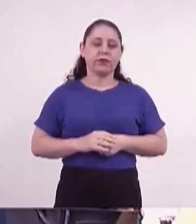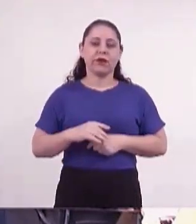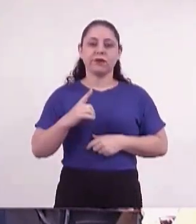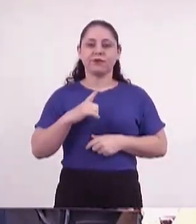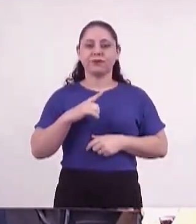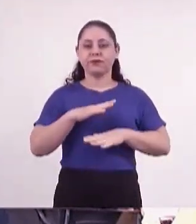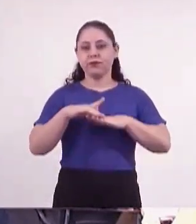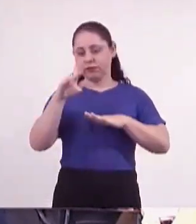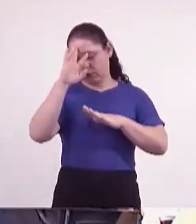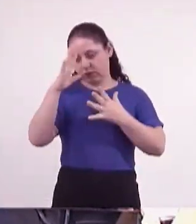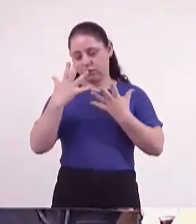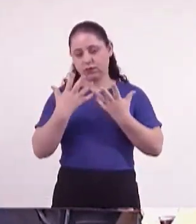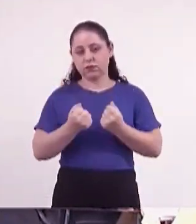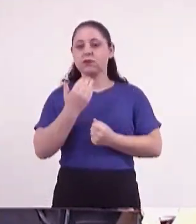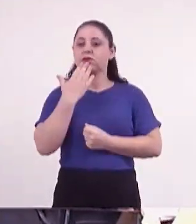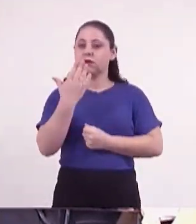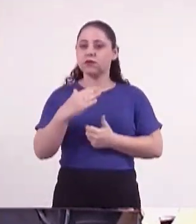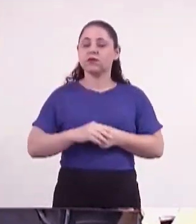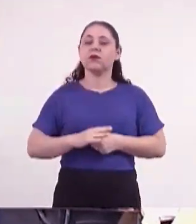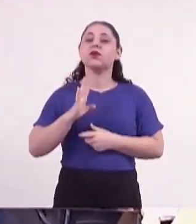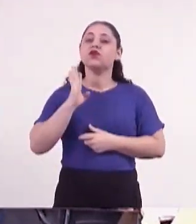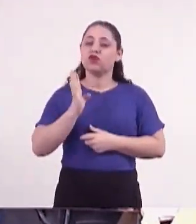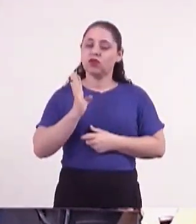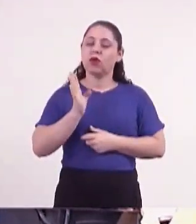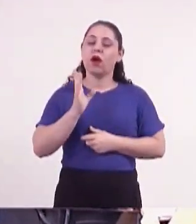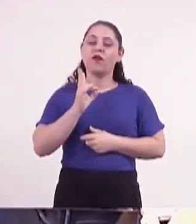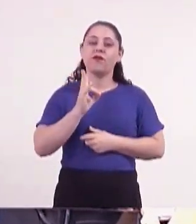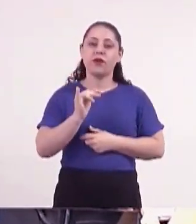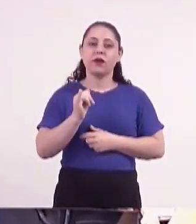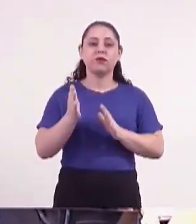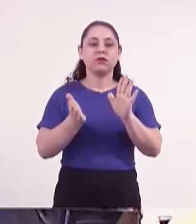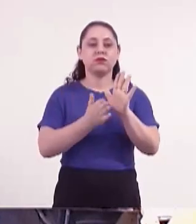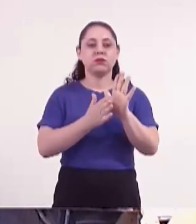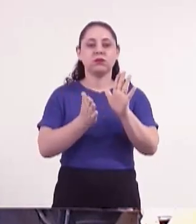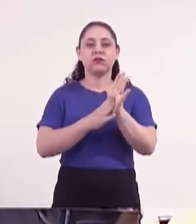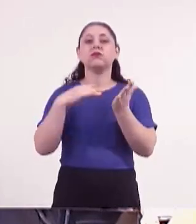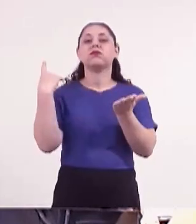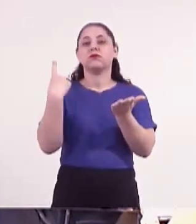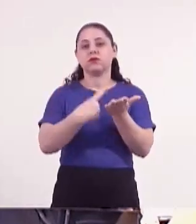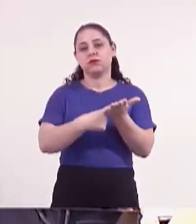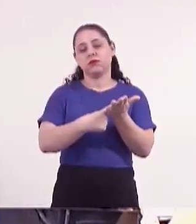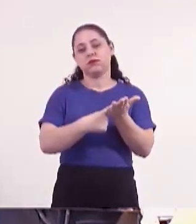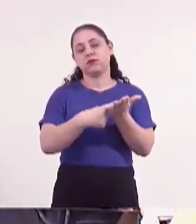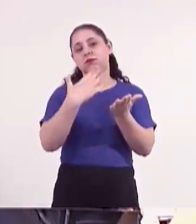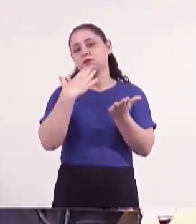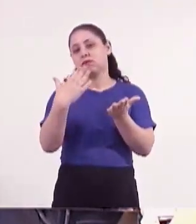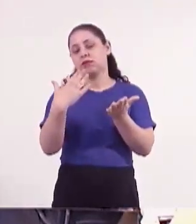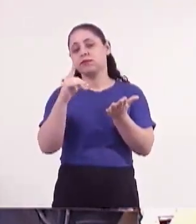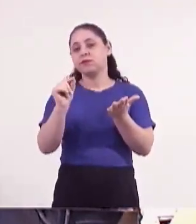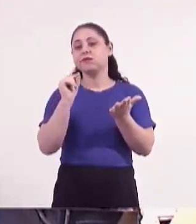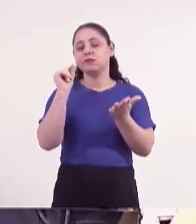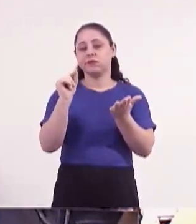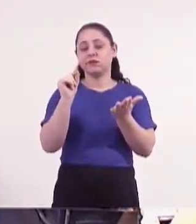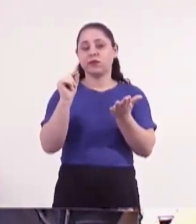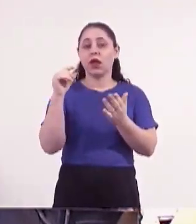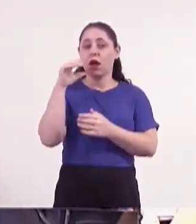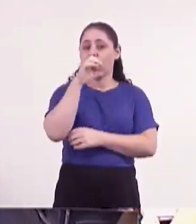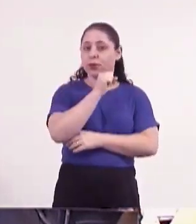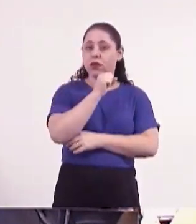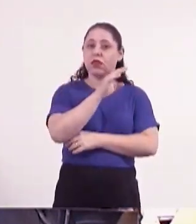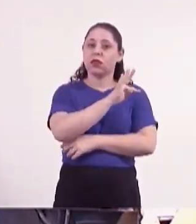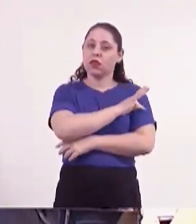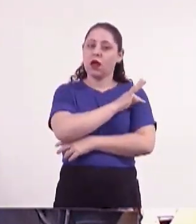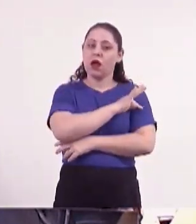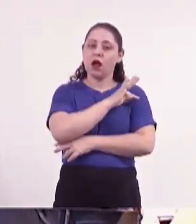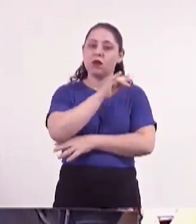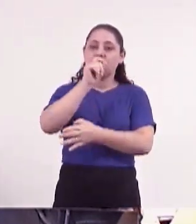Essa mesa acata o pedido de Vossa Excelência. Já vamos fazer a proposição do acordo, solicitando aí que a equipe técnica já